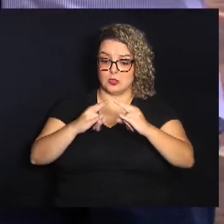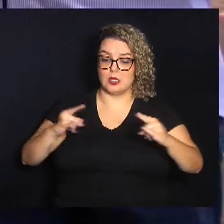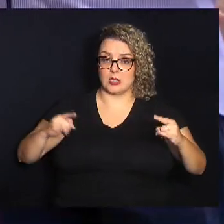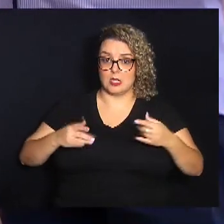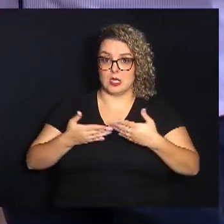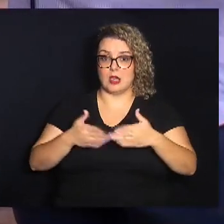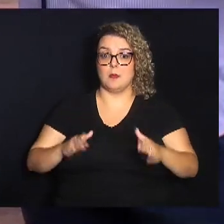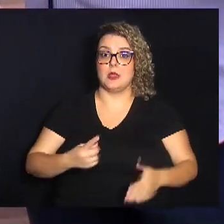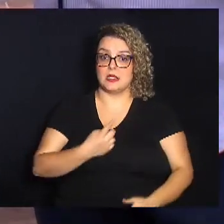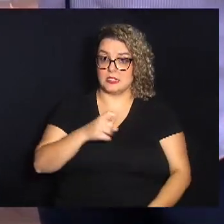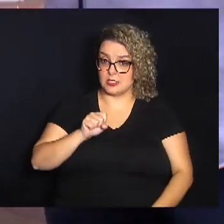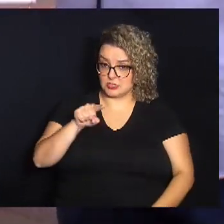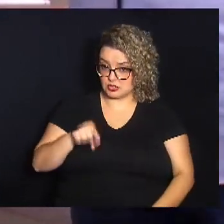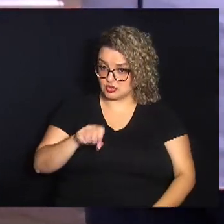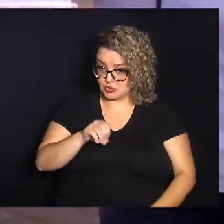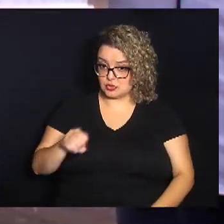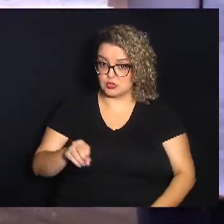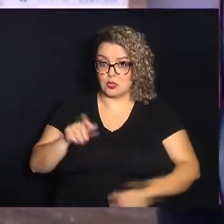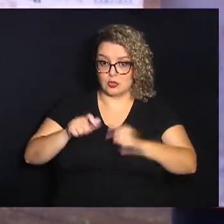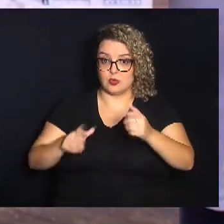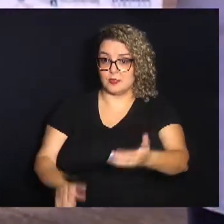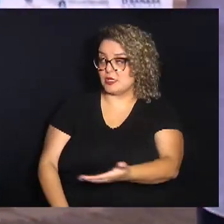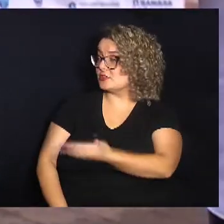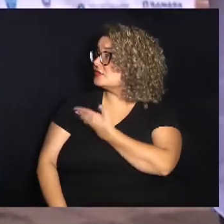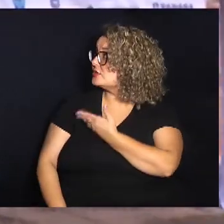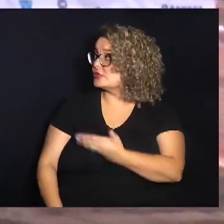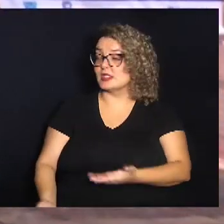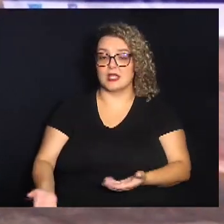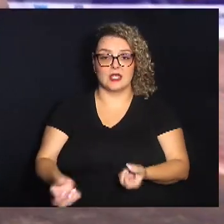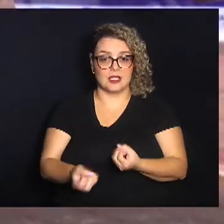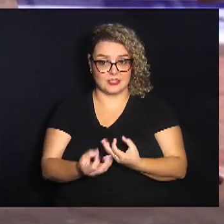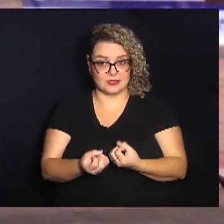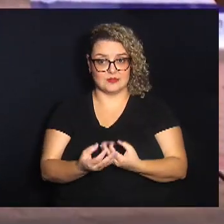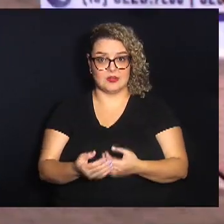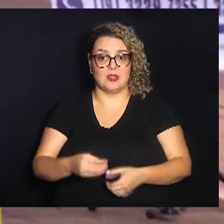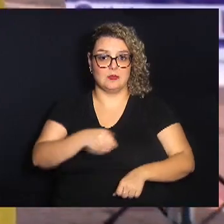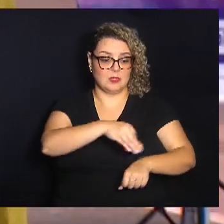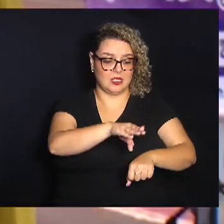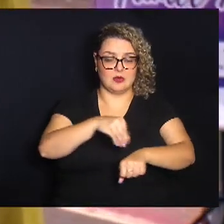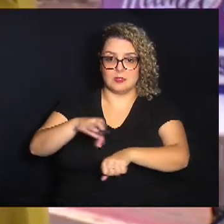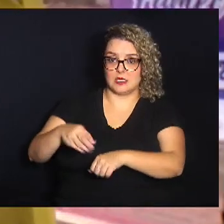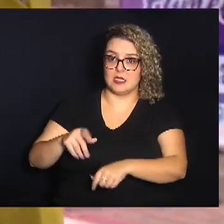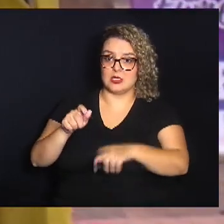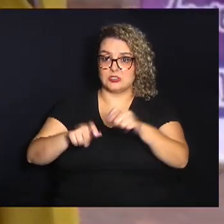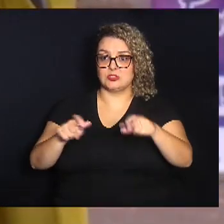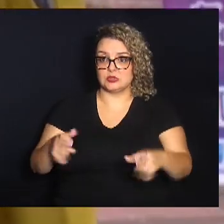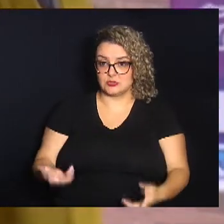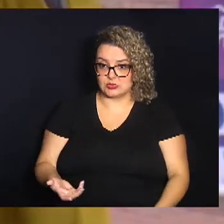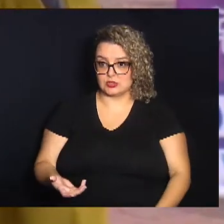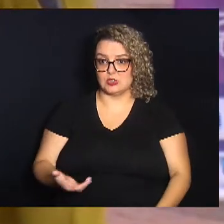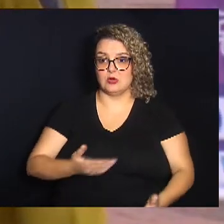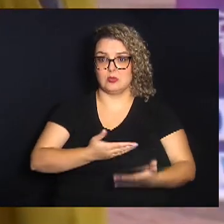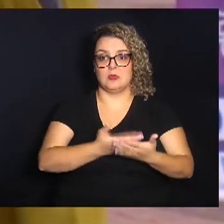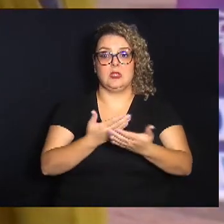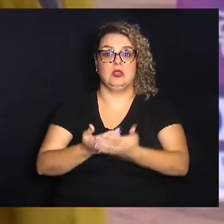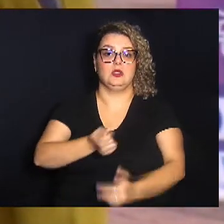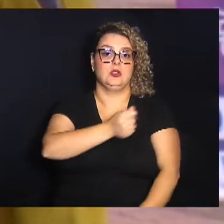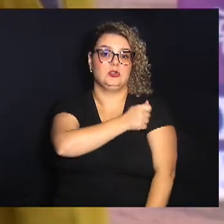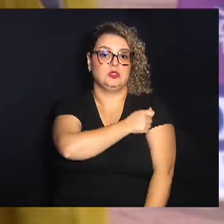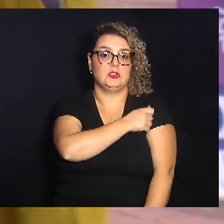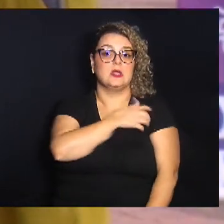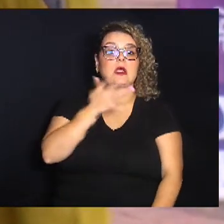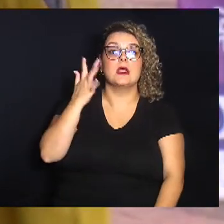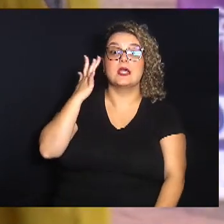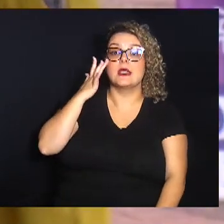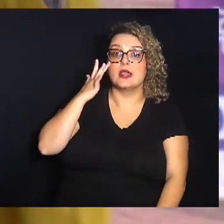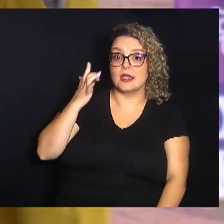até às 6 da tarde, a turma está aqui colhendo todas as informações para poder encaminhar as pessoas para estudar. E